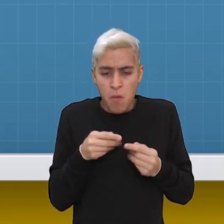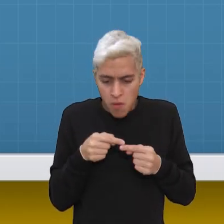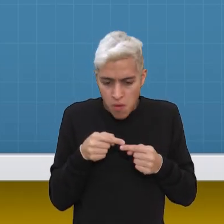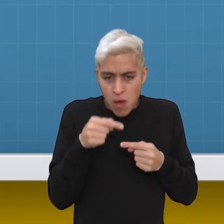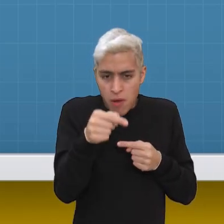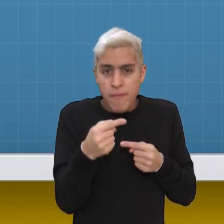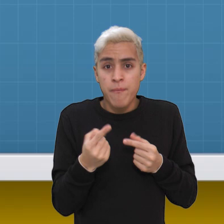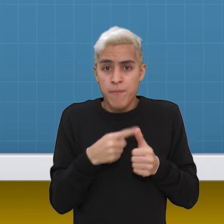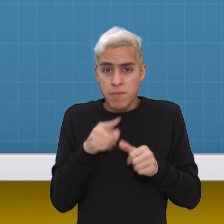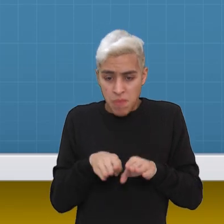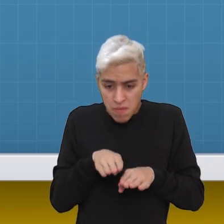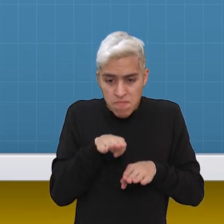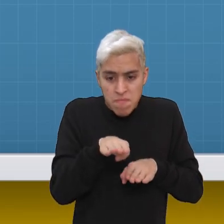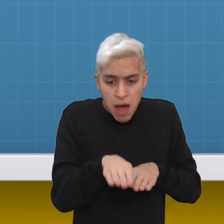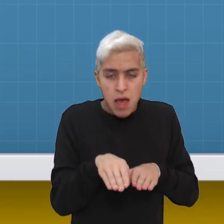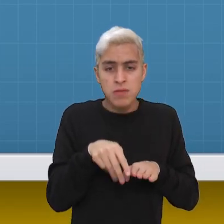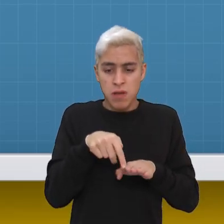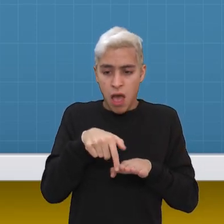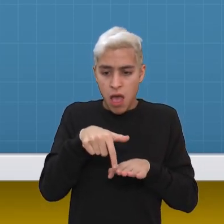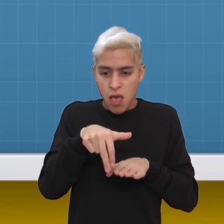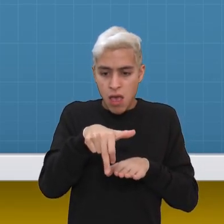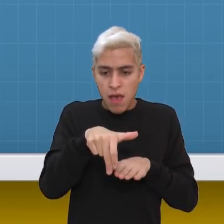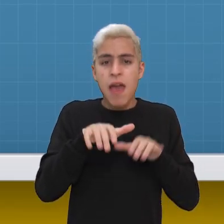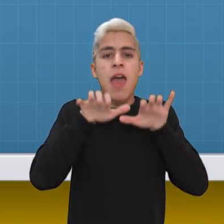passo? É assim que funciona.